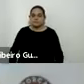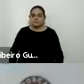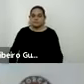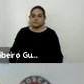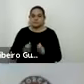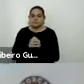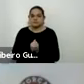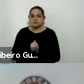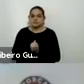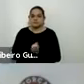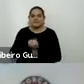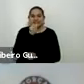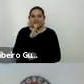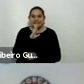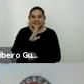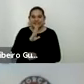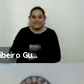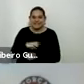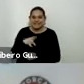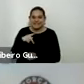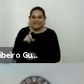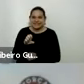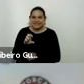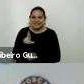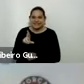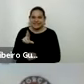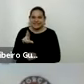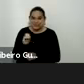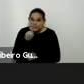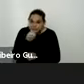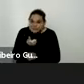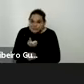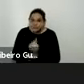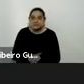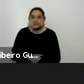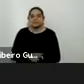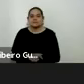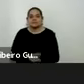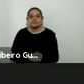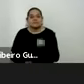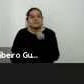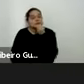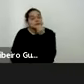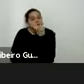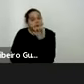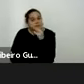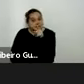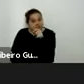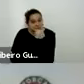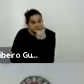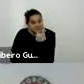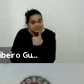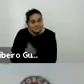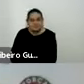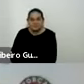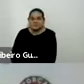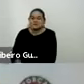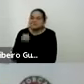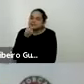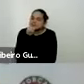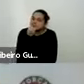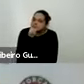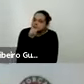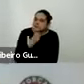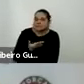Boa tarde, doutor Pedro Lapa, tudo bem? Tudo bem, Gilson. E você, como vai? Graças a Deus, tudo tranquilo, né?